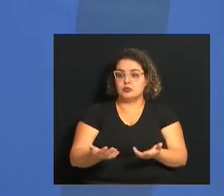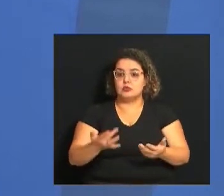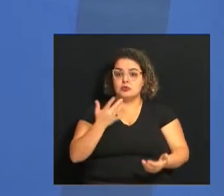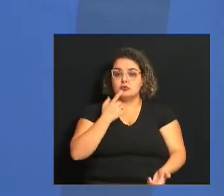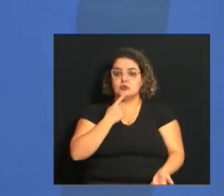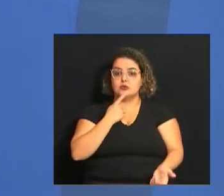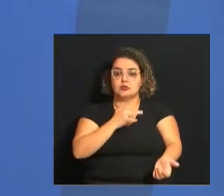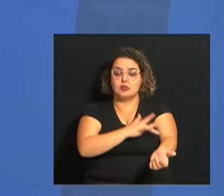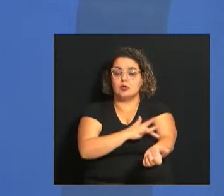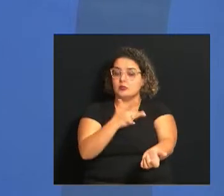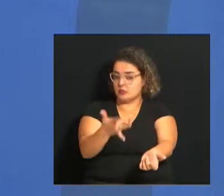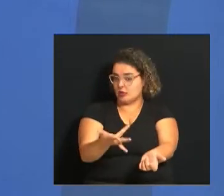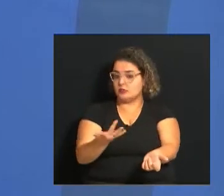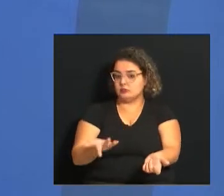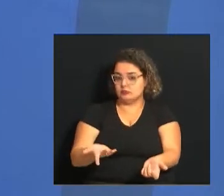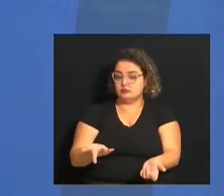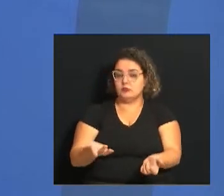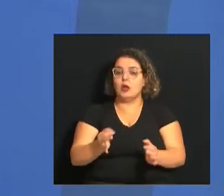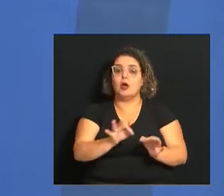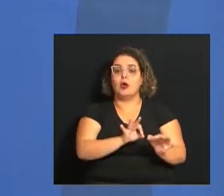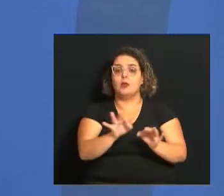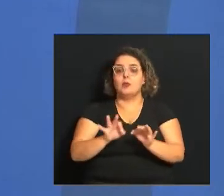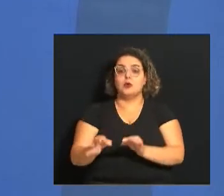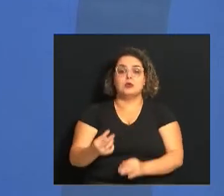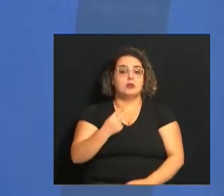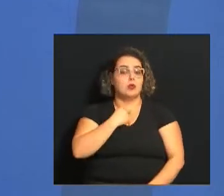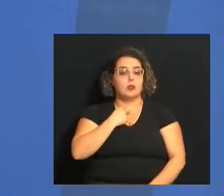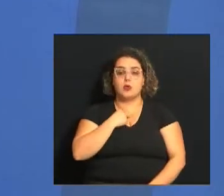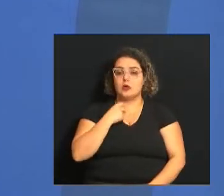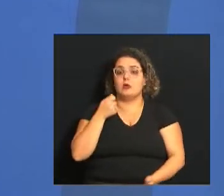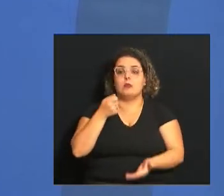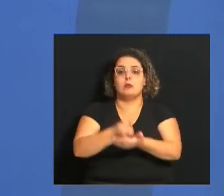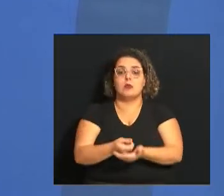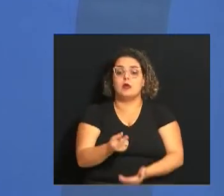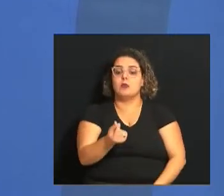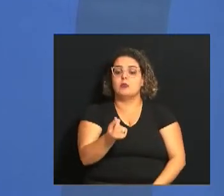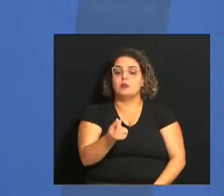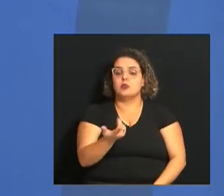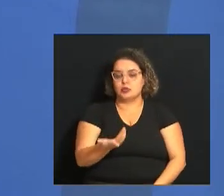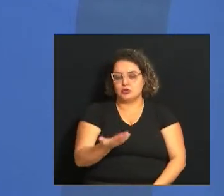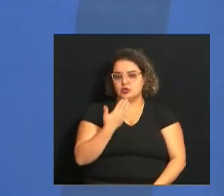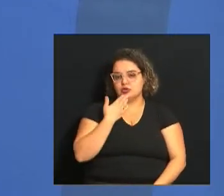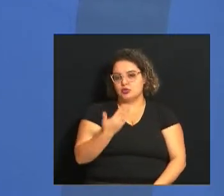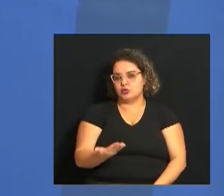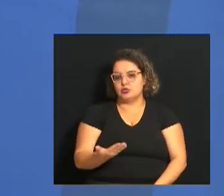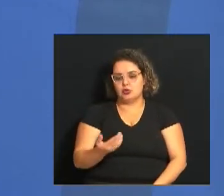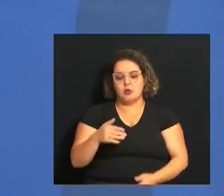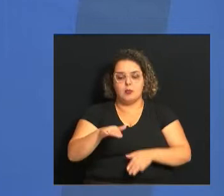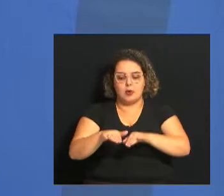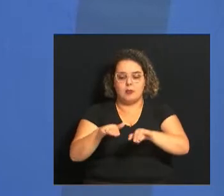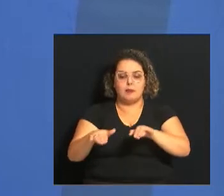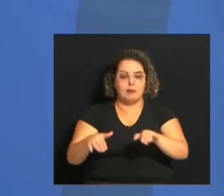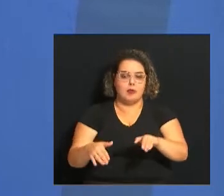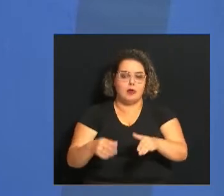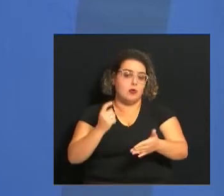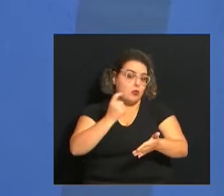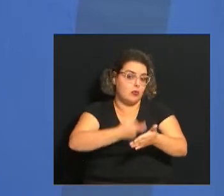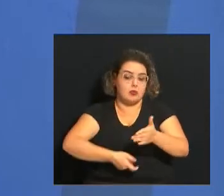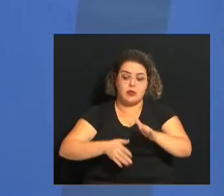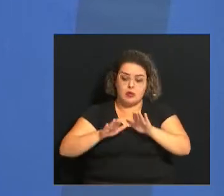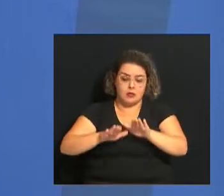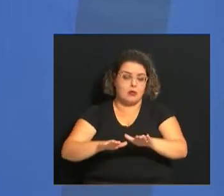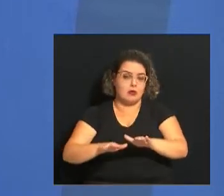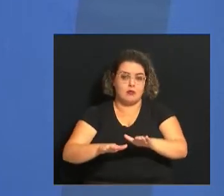de sangue. De acordo com o projeto, não poderá ser cobrado valores de estacionamento ou a tarifa de permanência sobre